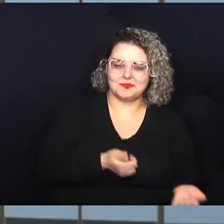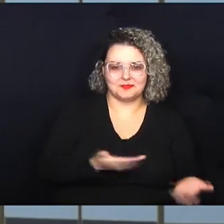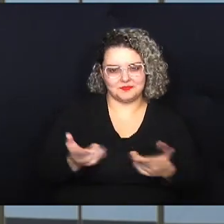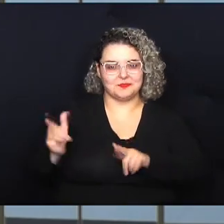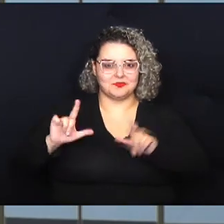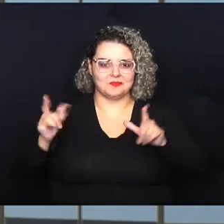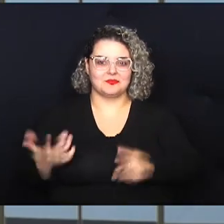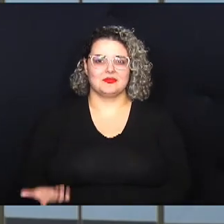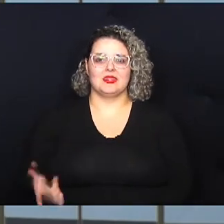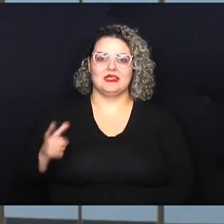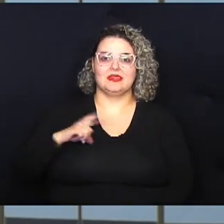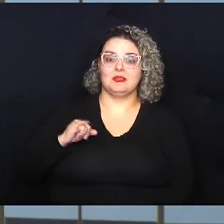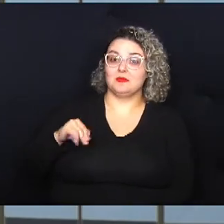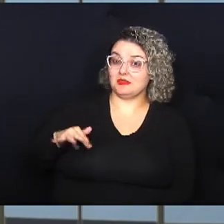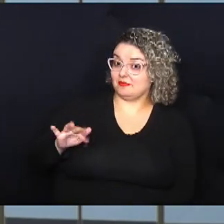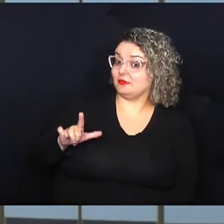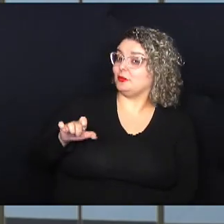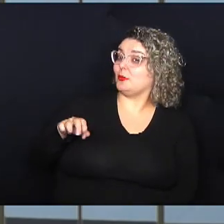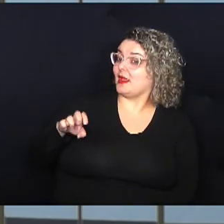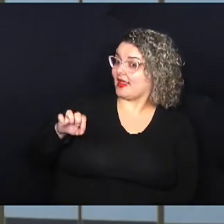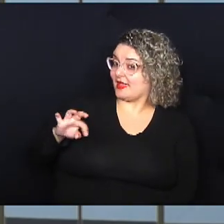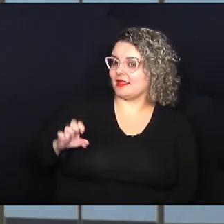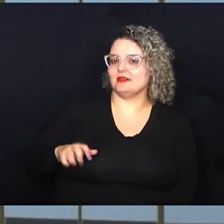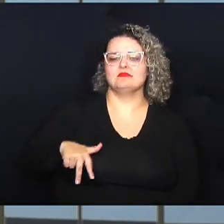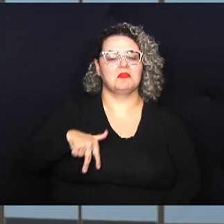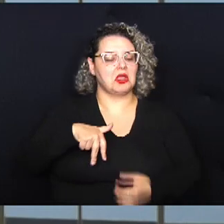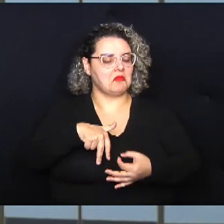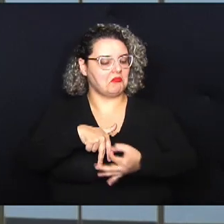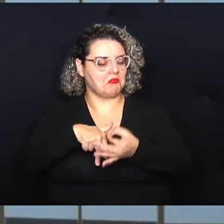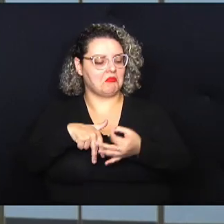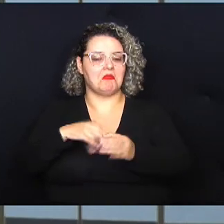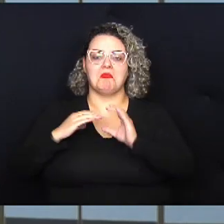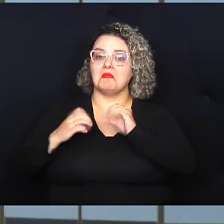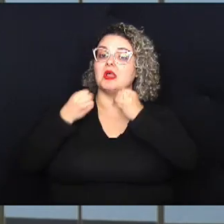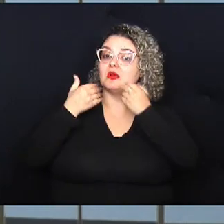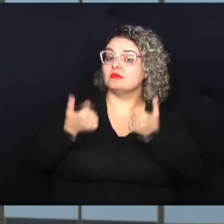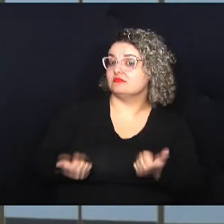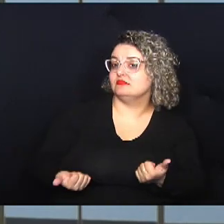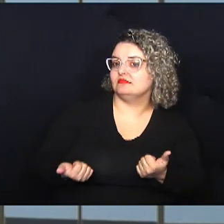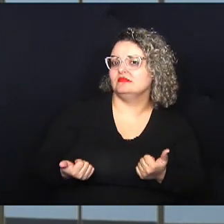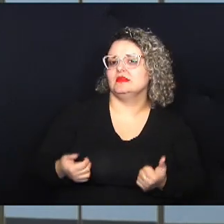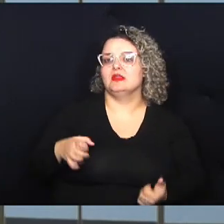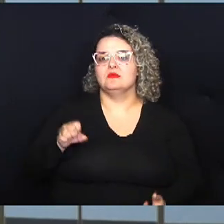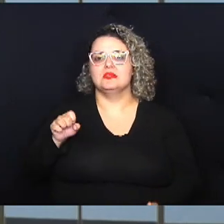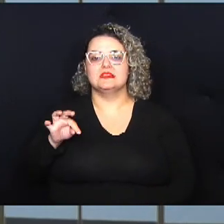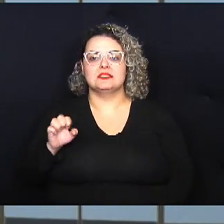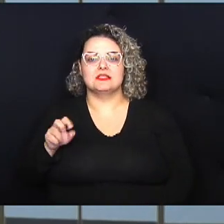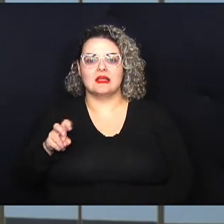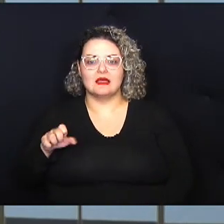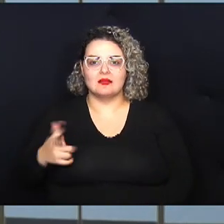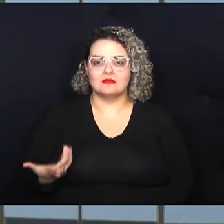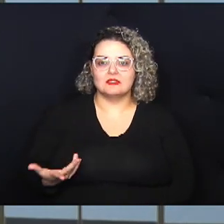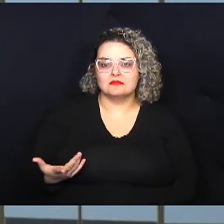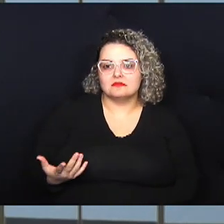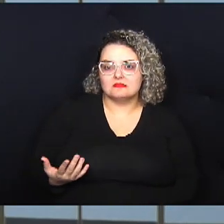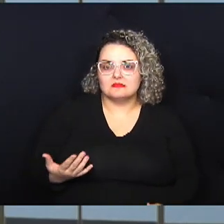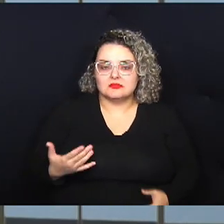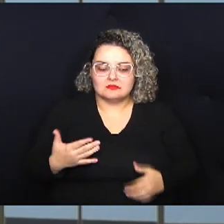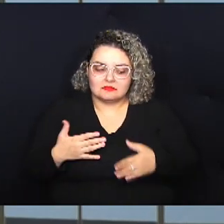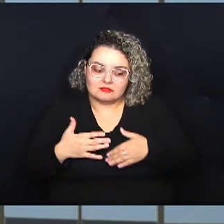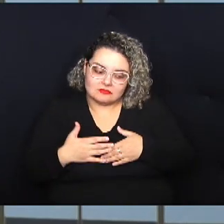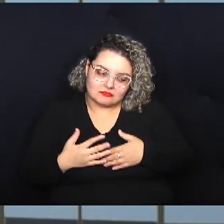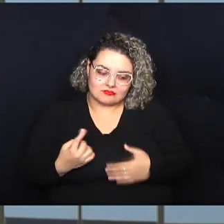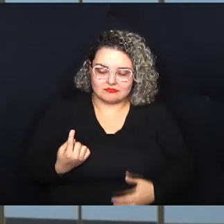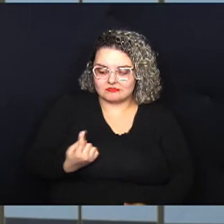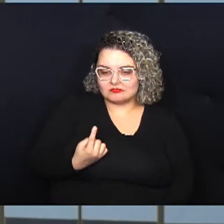influente alto, que é a pessoa que fala muito bem, se comunica muito bem. Tem o estável, que é a pessoa que é mais retraída, né? Aquela pessoa